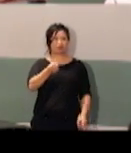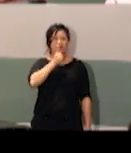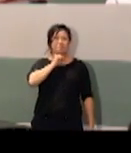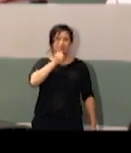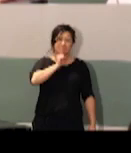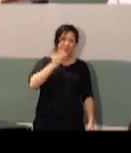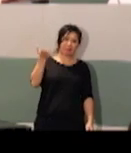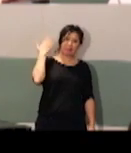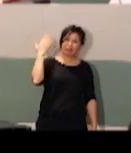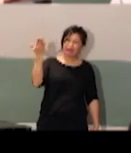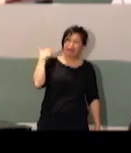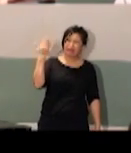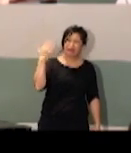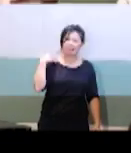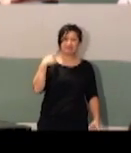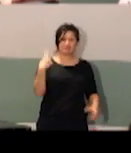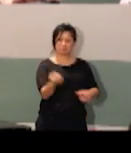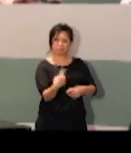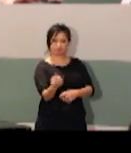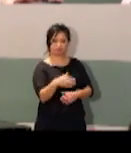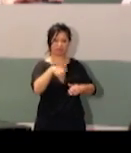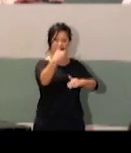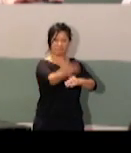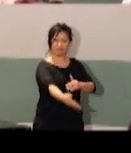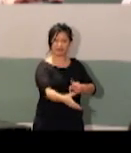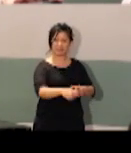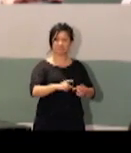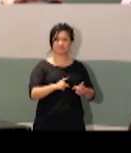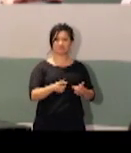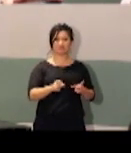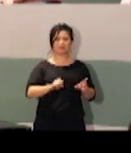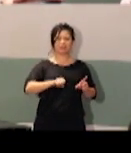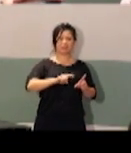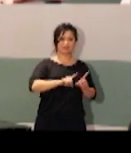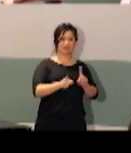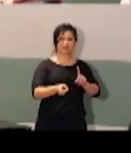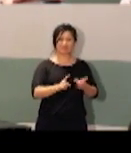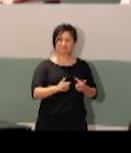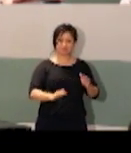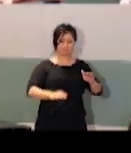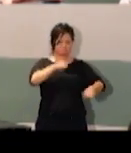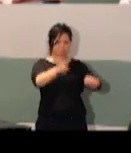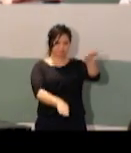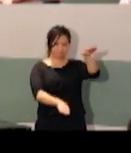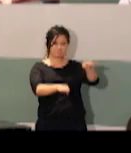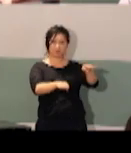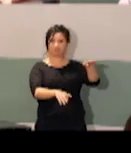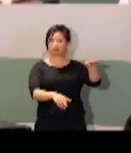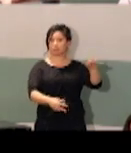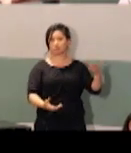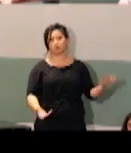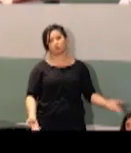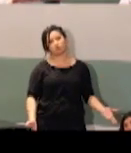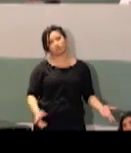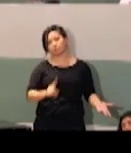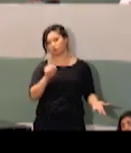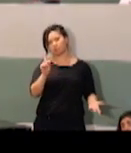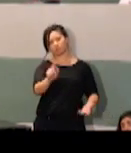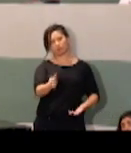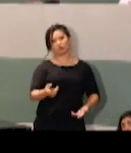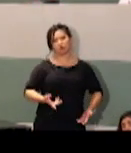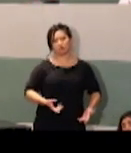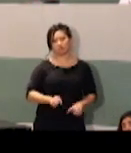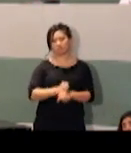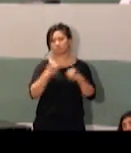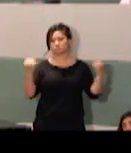com catraca, com o nível para entrar dentro do ônibus bem diferente do meio-fio, é inviável. Nós temos uma área que